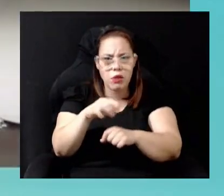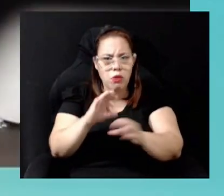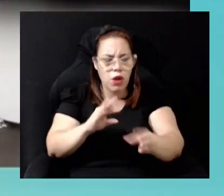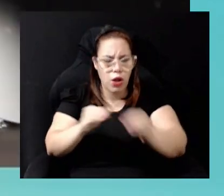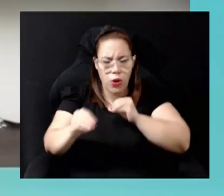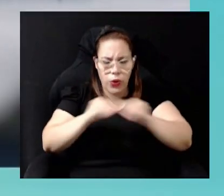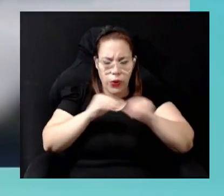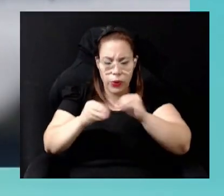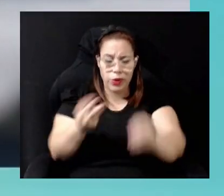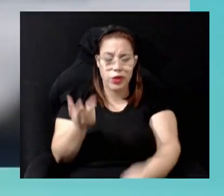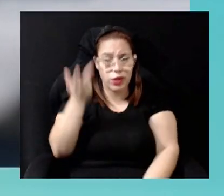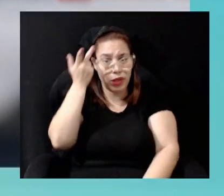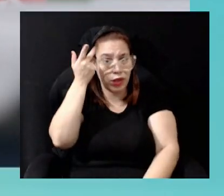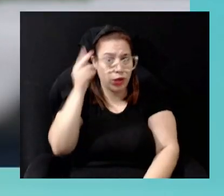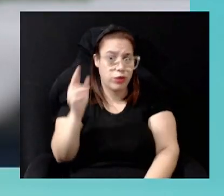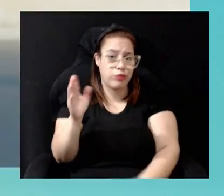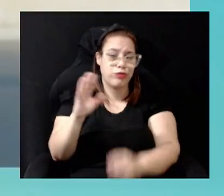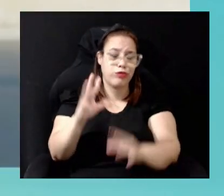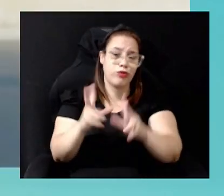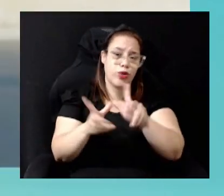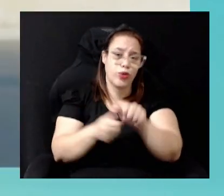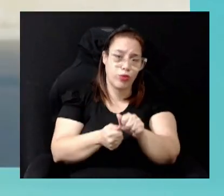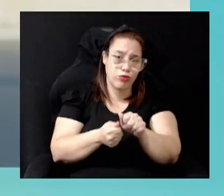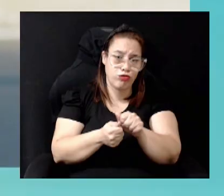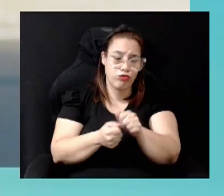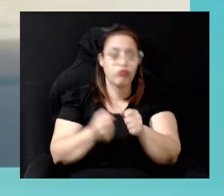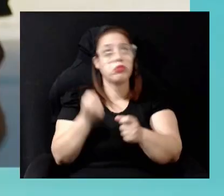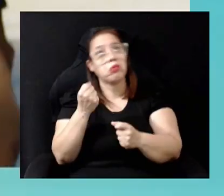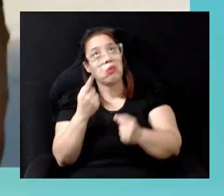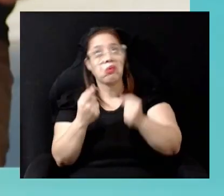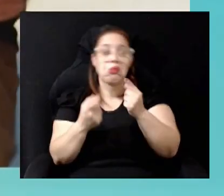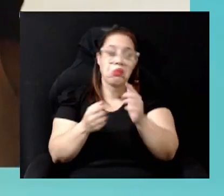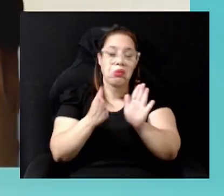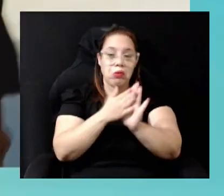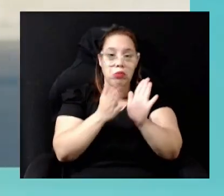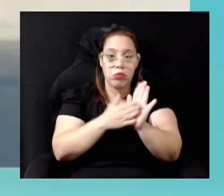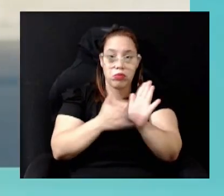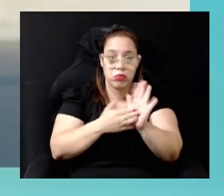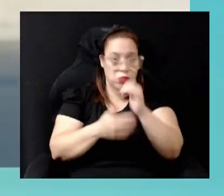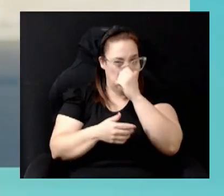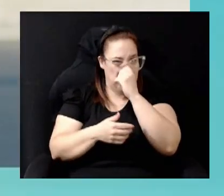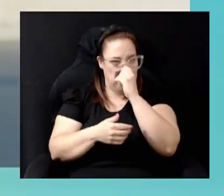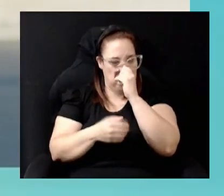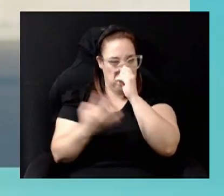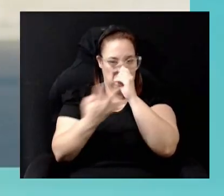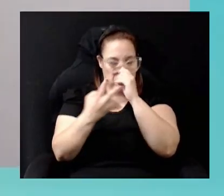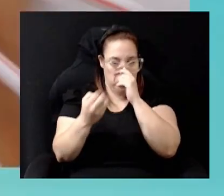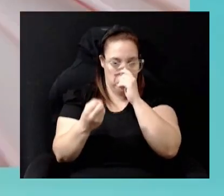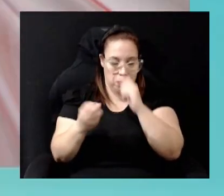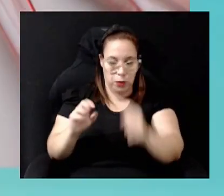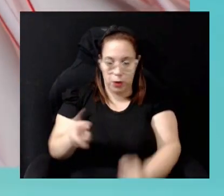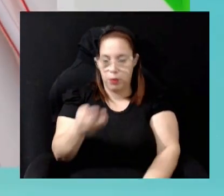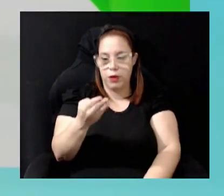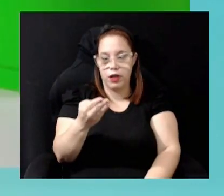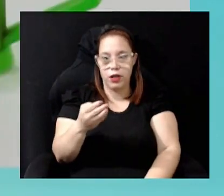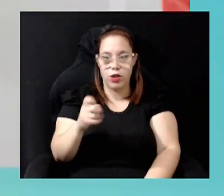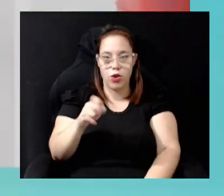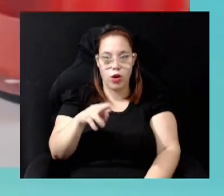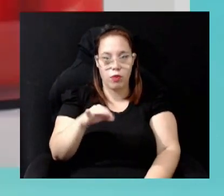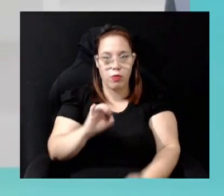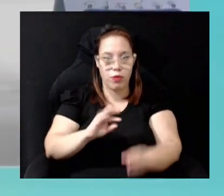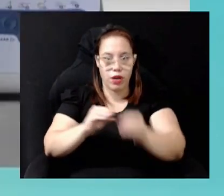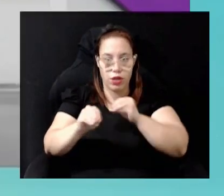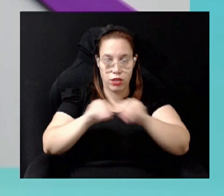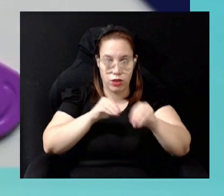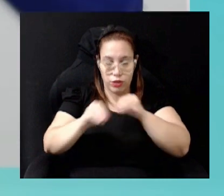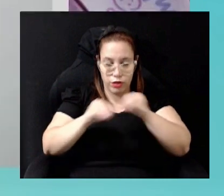do planeta? De acordo com os dados oficiais, 400 bilhões de toneladas de plástico são produzidas